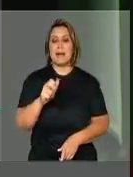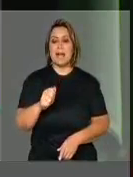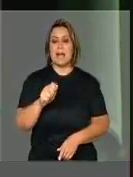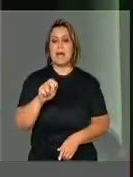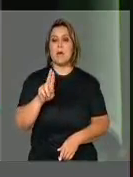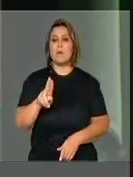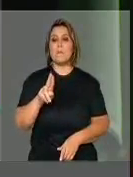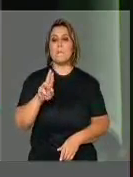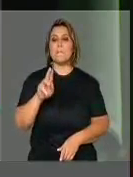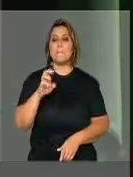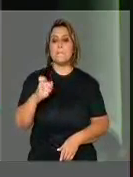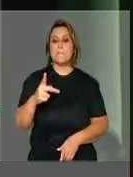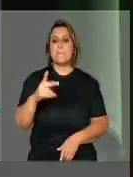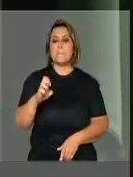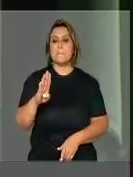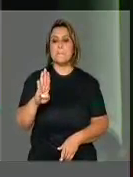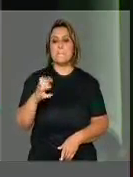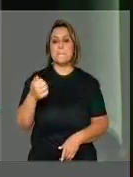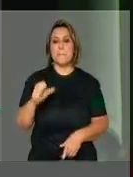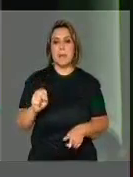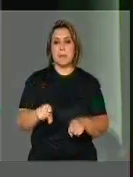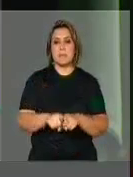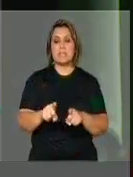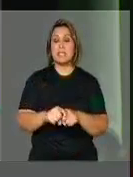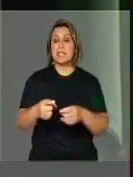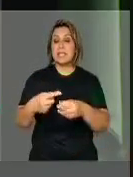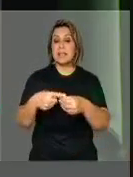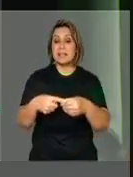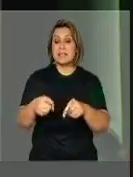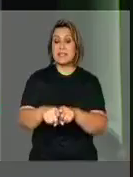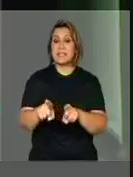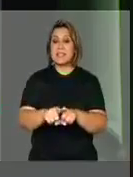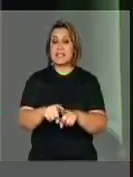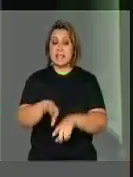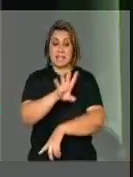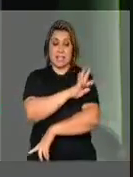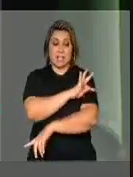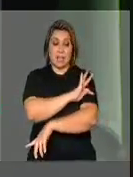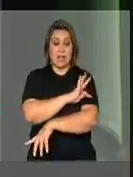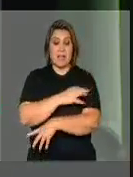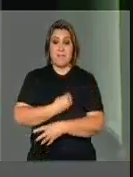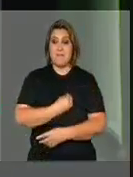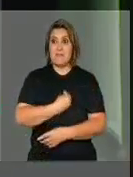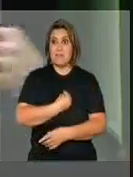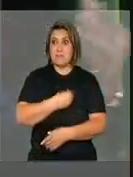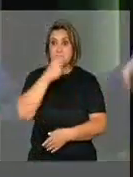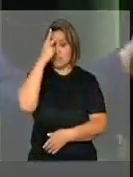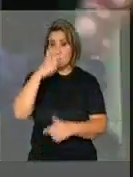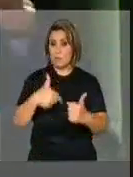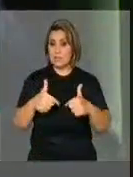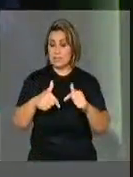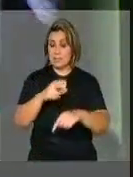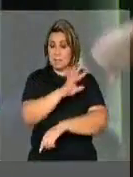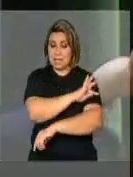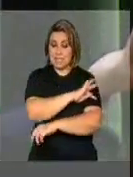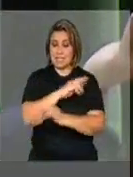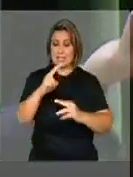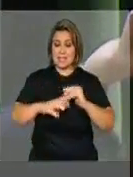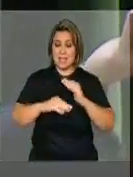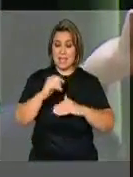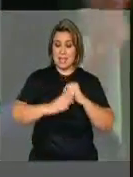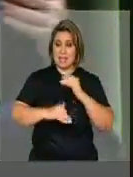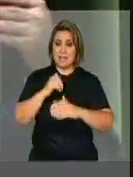uma cidade onde moram os técnicos que planejam e comandam e gerenciam o processo de exploração do